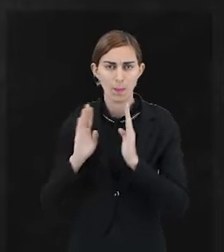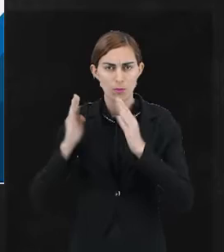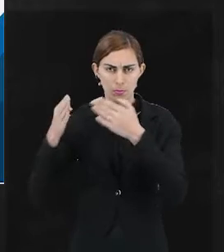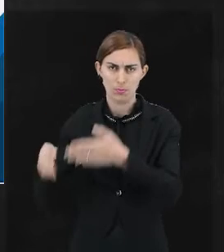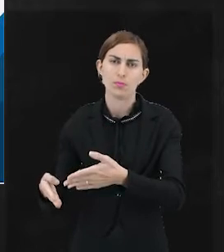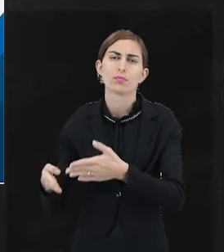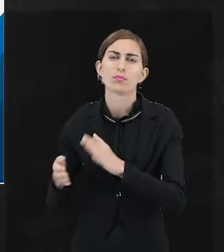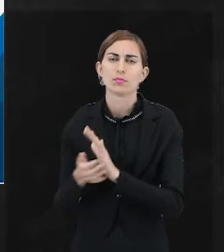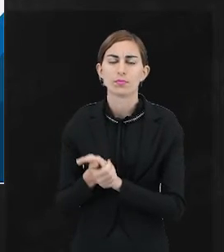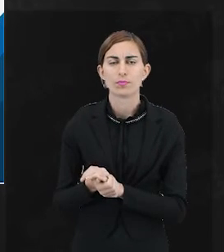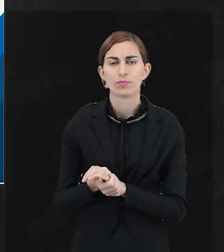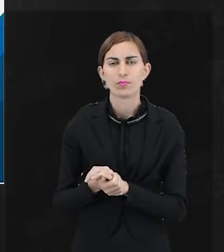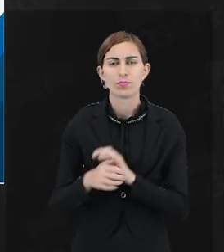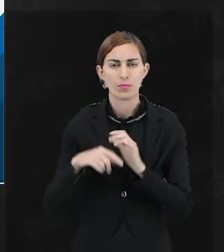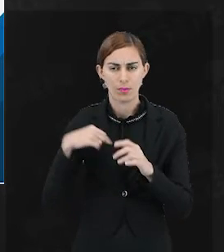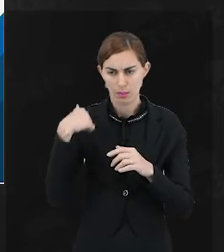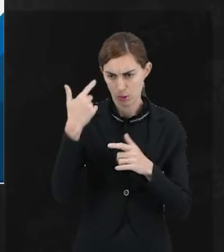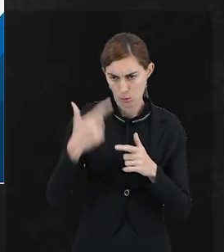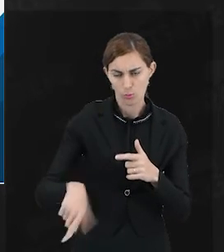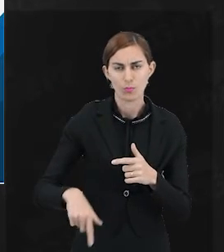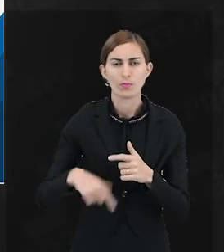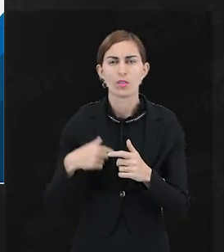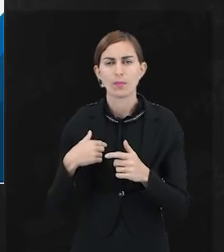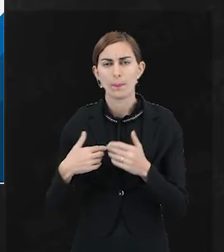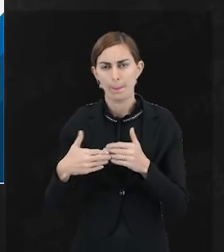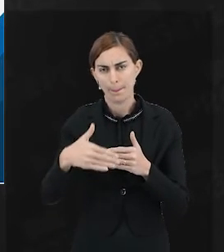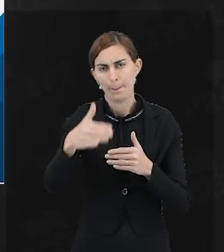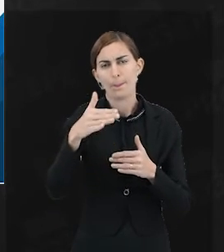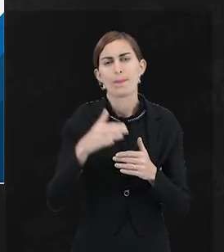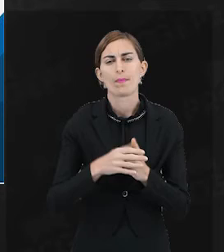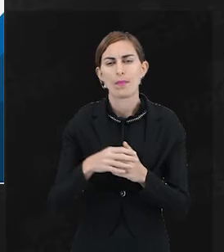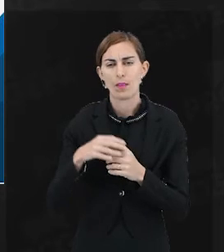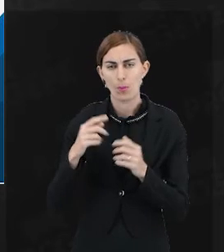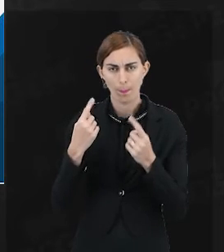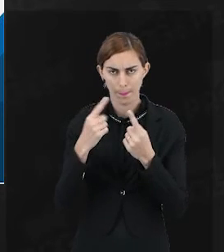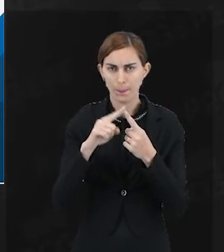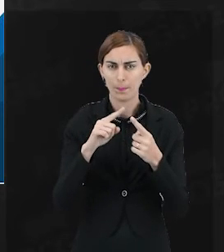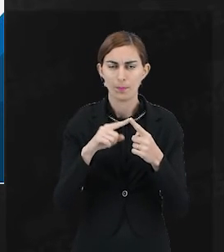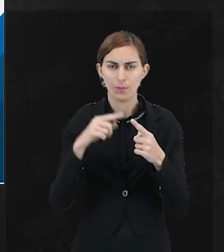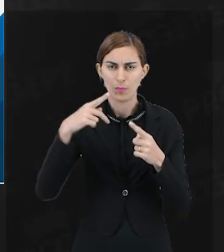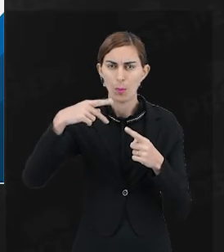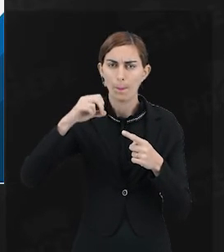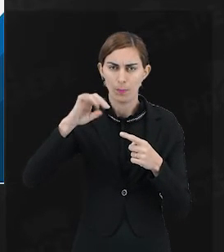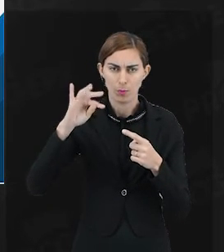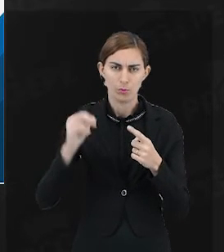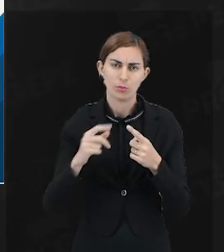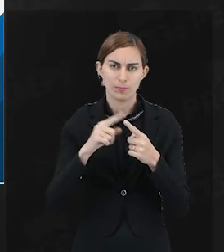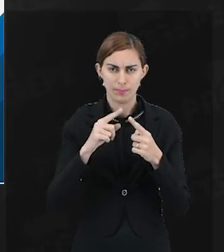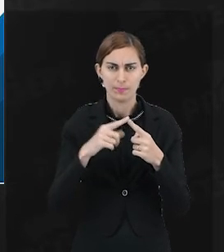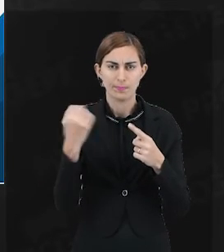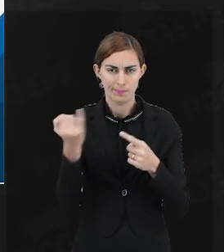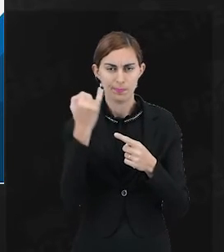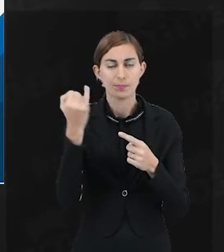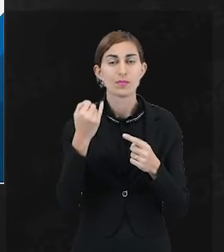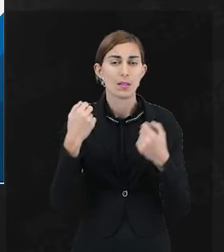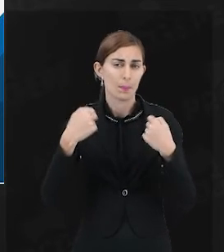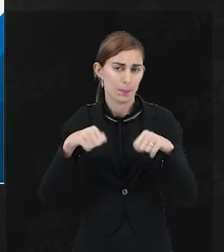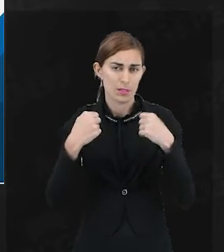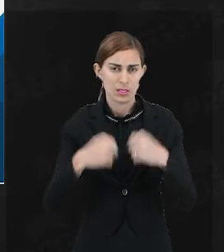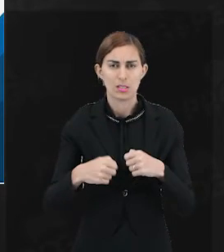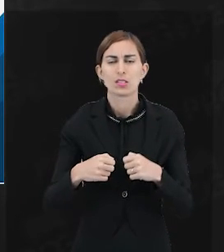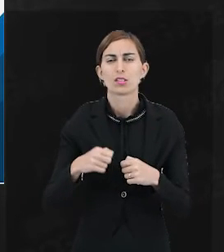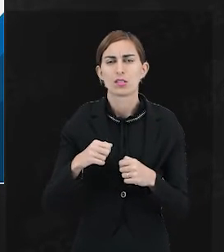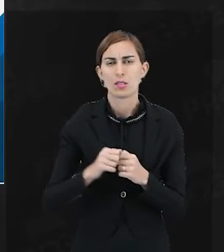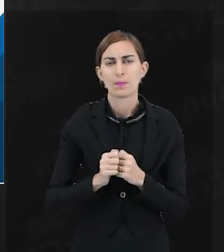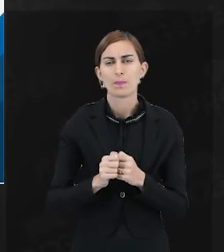específico. Além disso, e isso talvez seja um ponto que merece muito a nossa atenção, é de que ele precisa ser